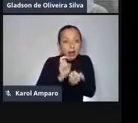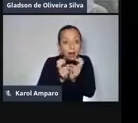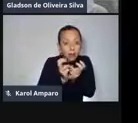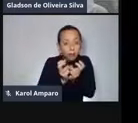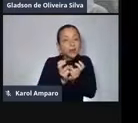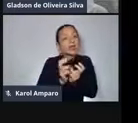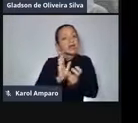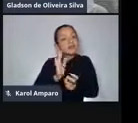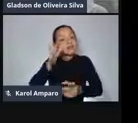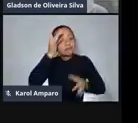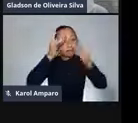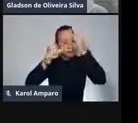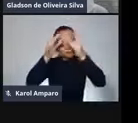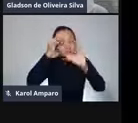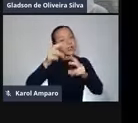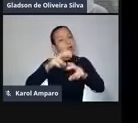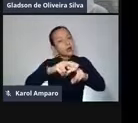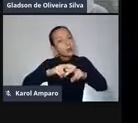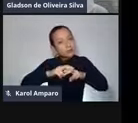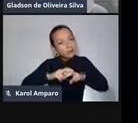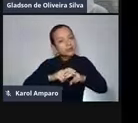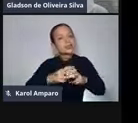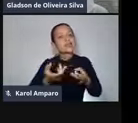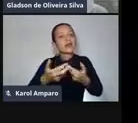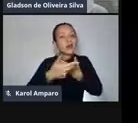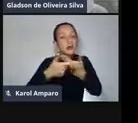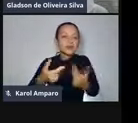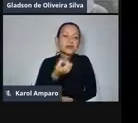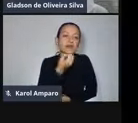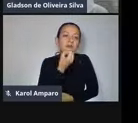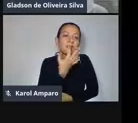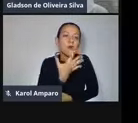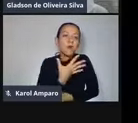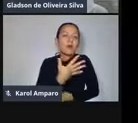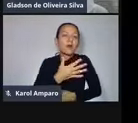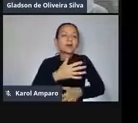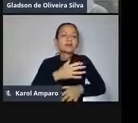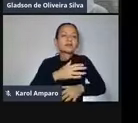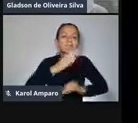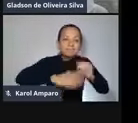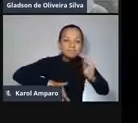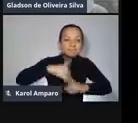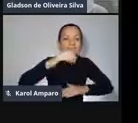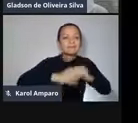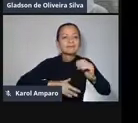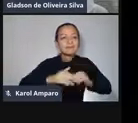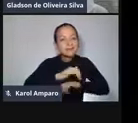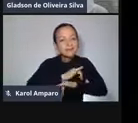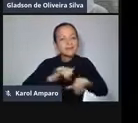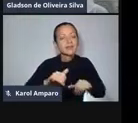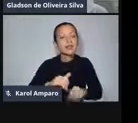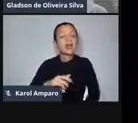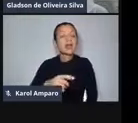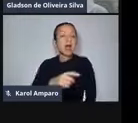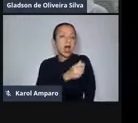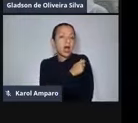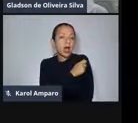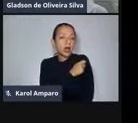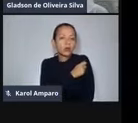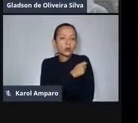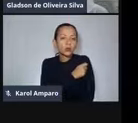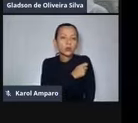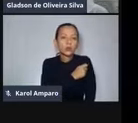projetando coisas boas para todas as crianças que estão chegando agora. Eu tenho um aluno, o Lázaro, que hoje ele é professor